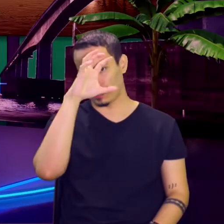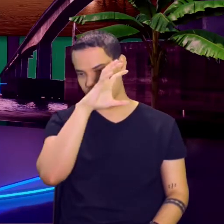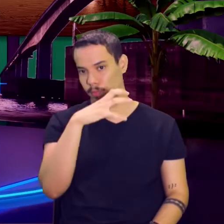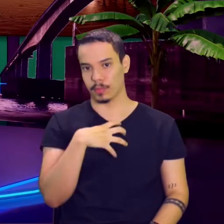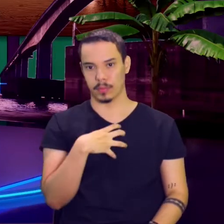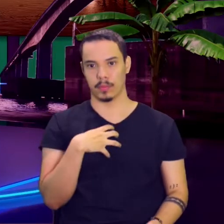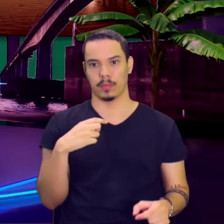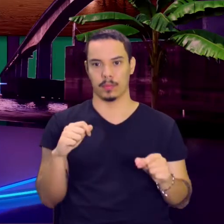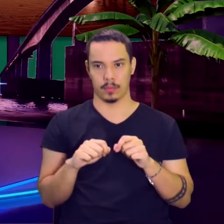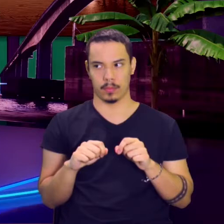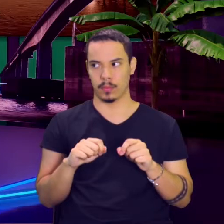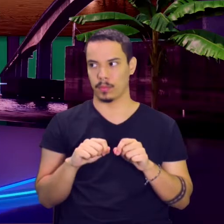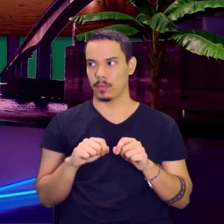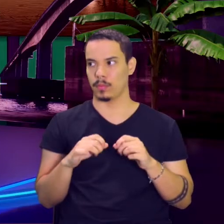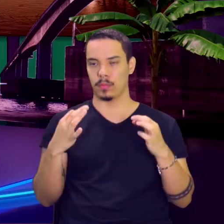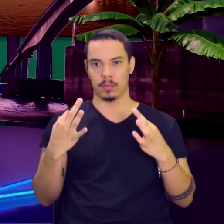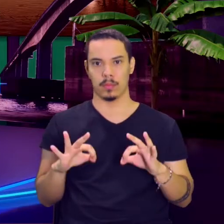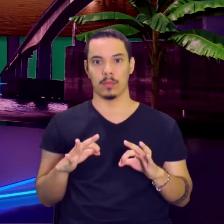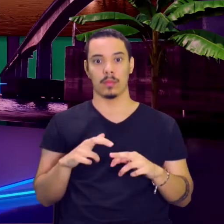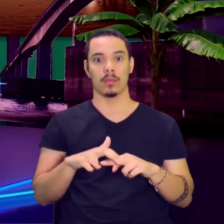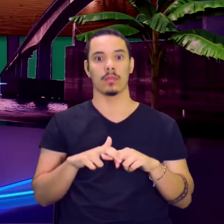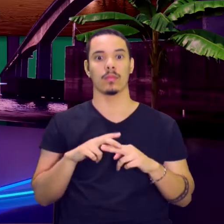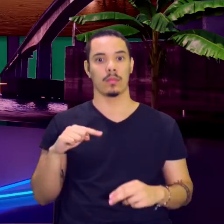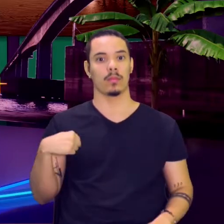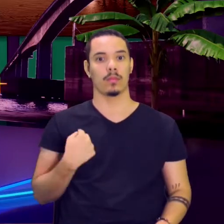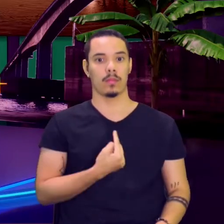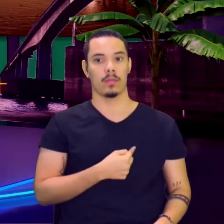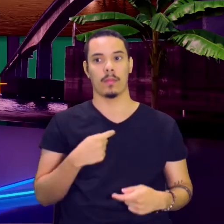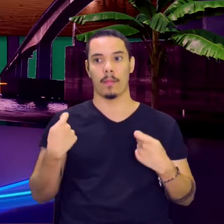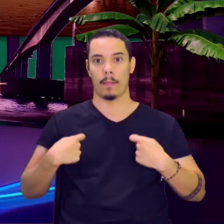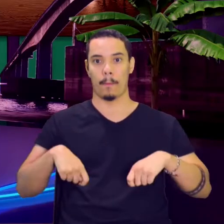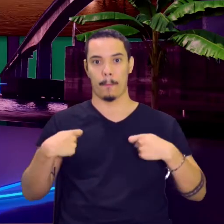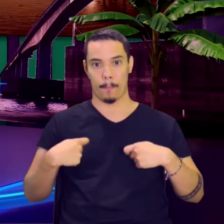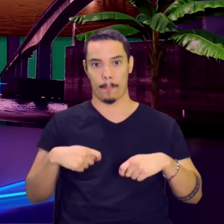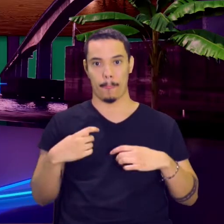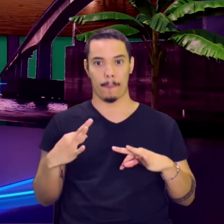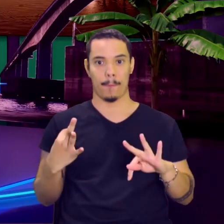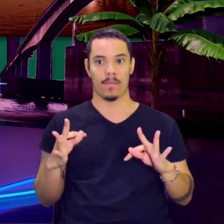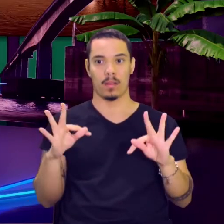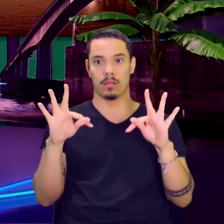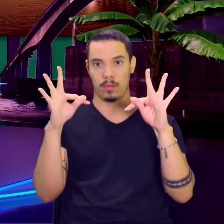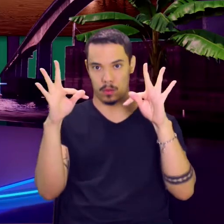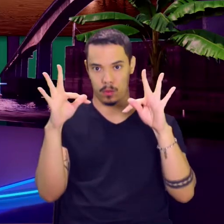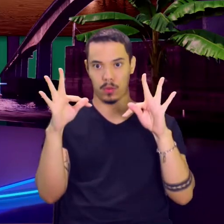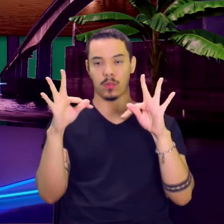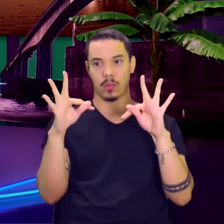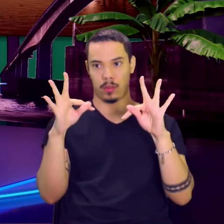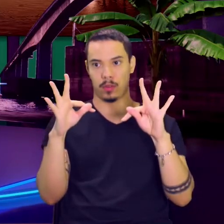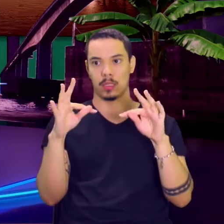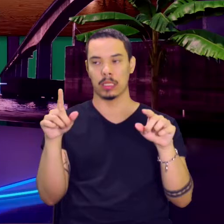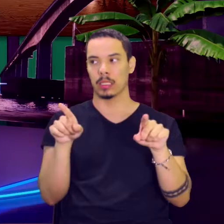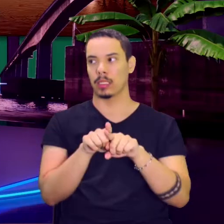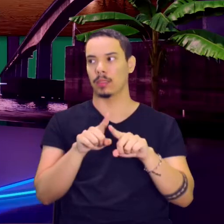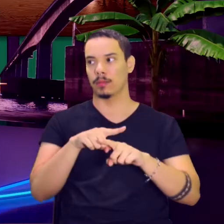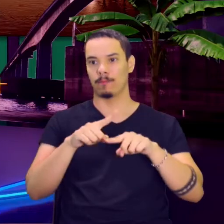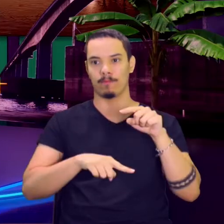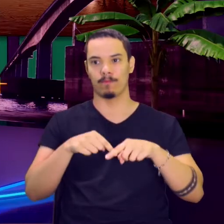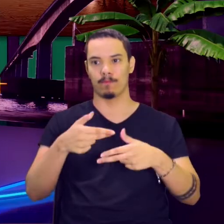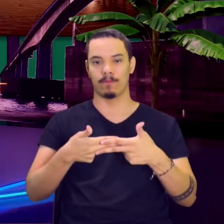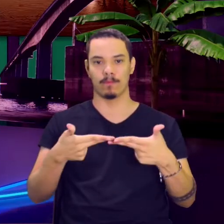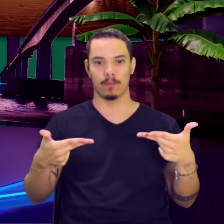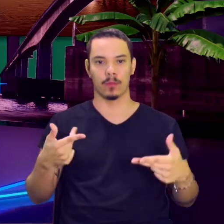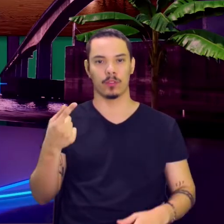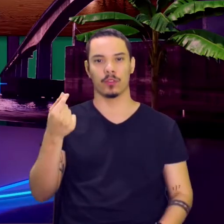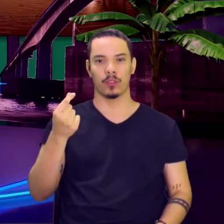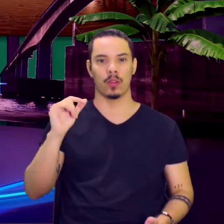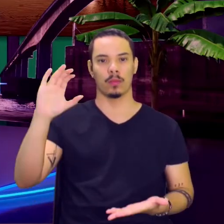foi feito. Certo. Não é isso? Nós precisamos de tecnologia e claro. recursos, dinheiro. E a